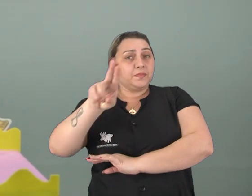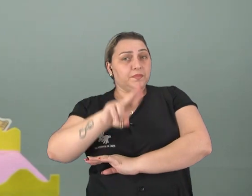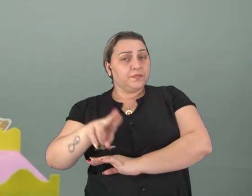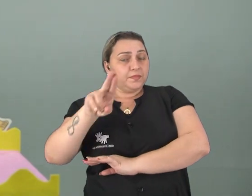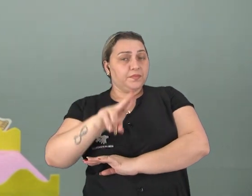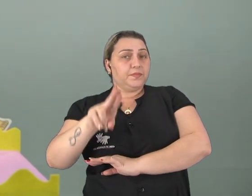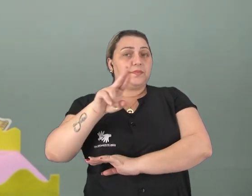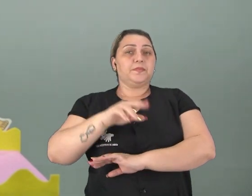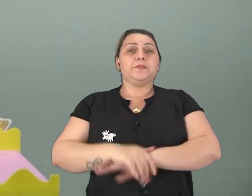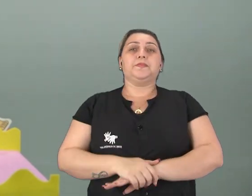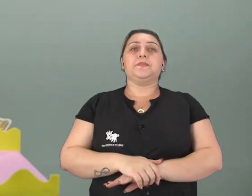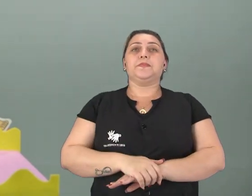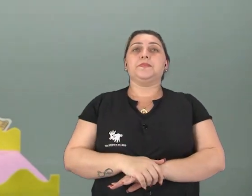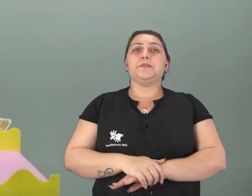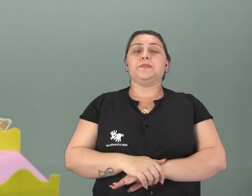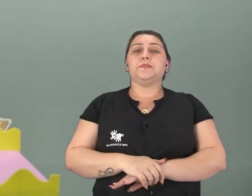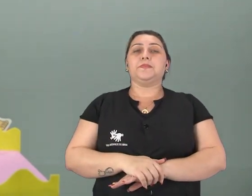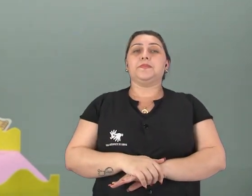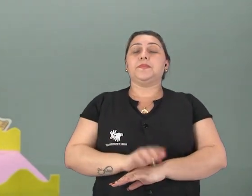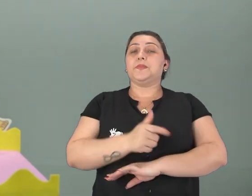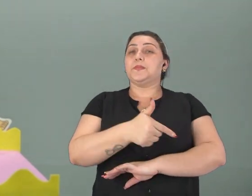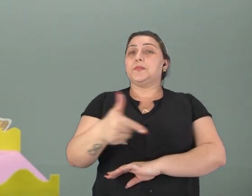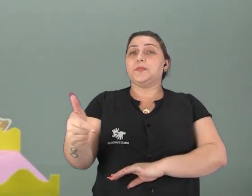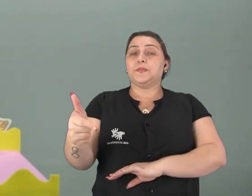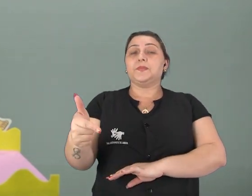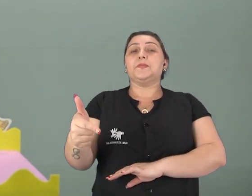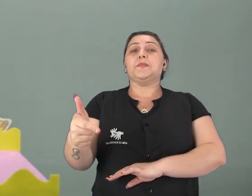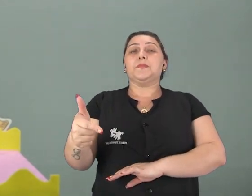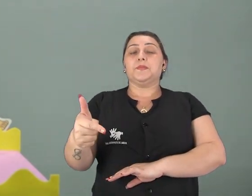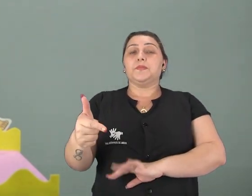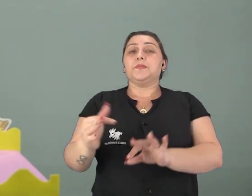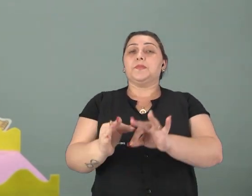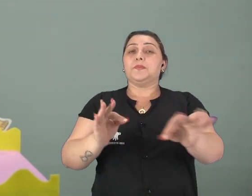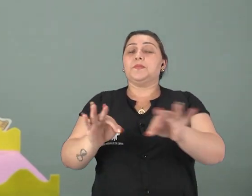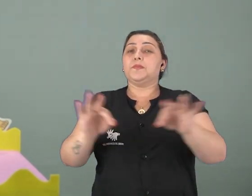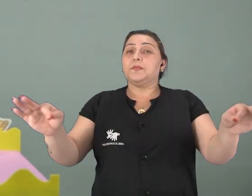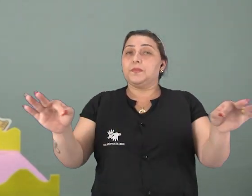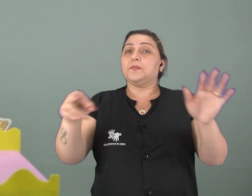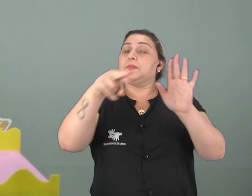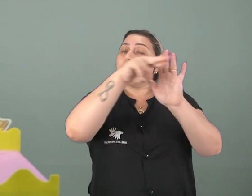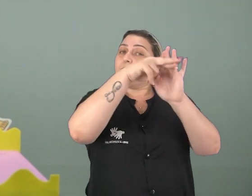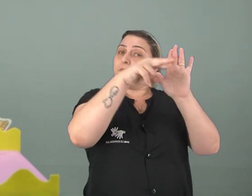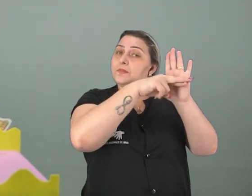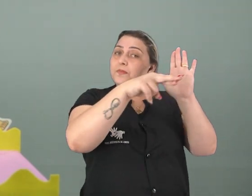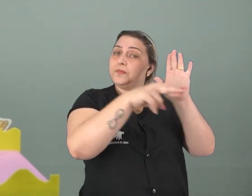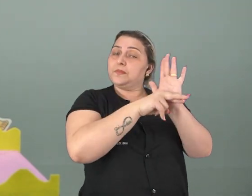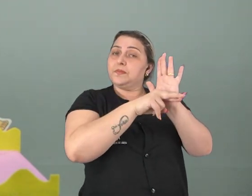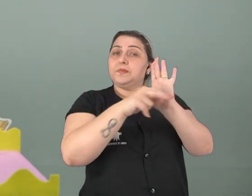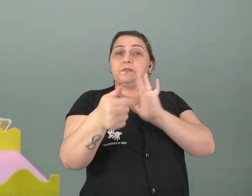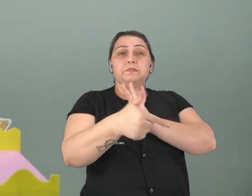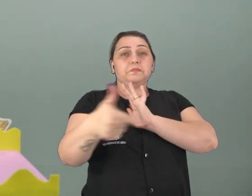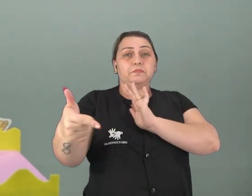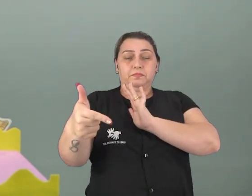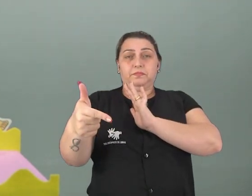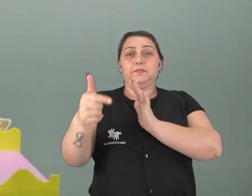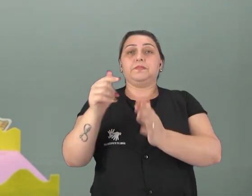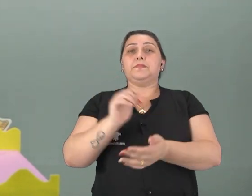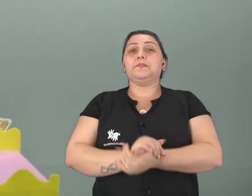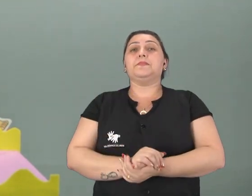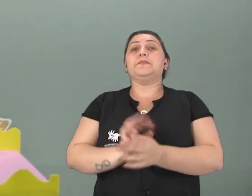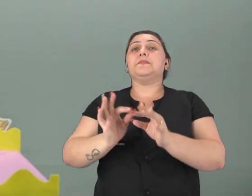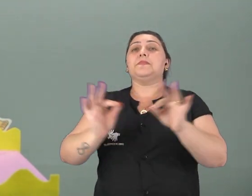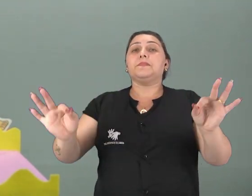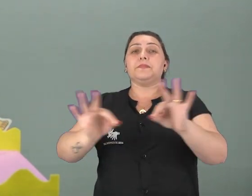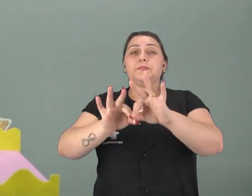utilizavam muito, pois não existia uma medida padronizada. Ou seja,